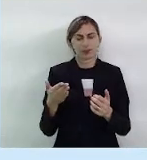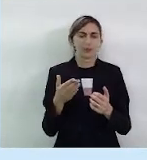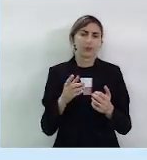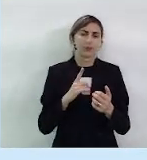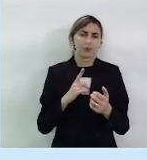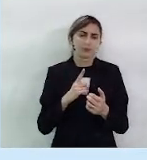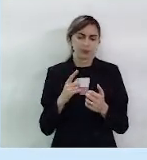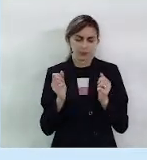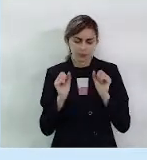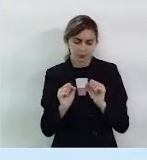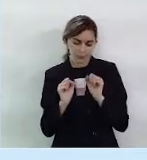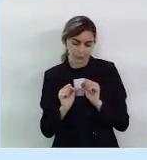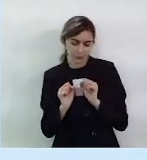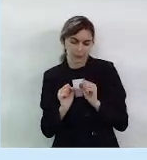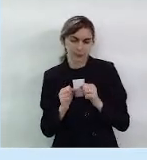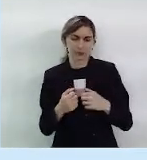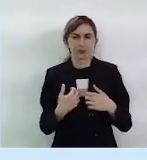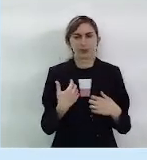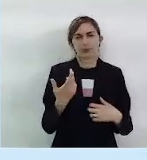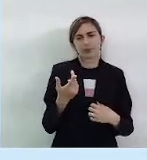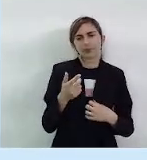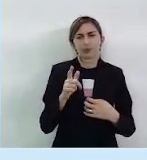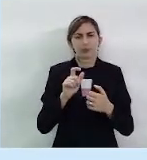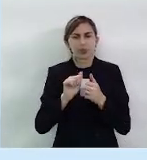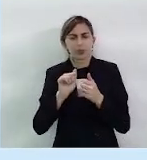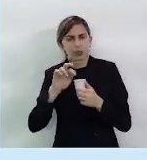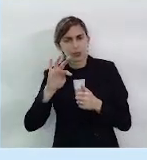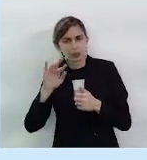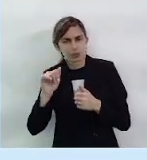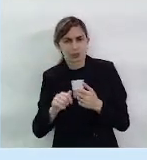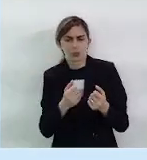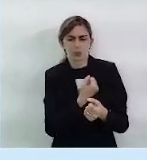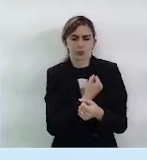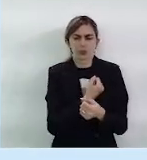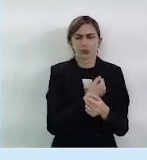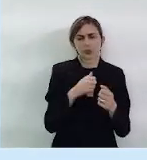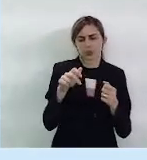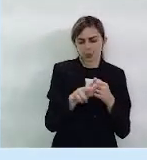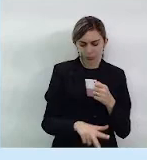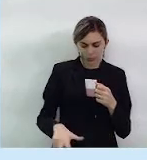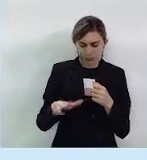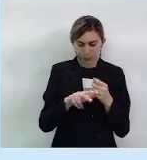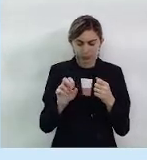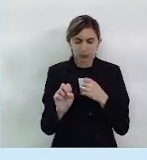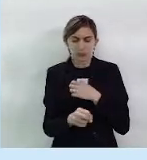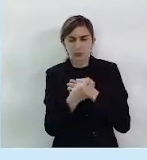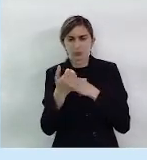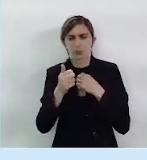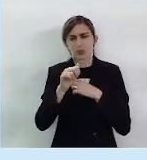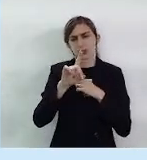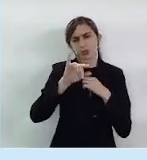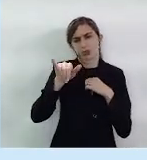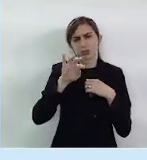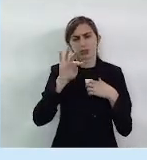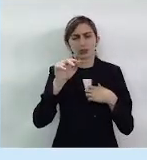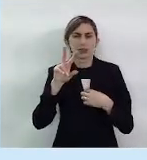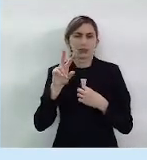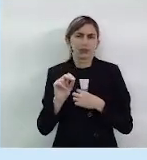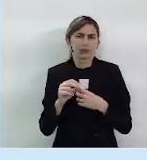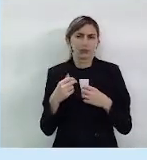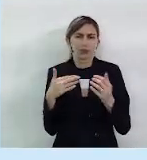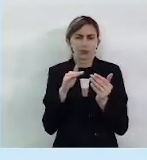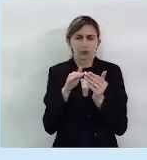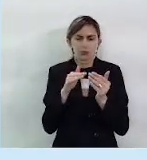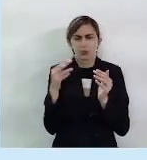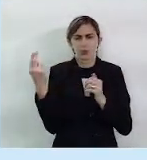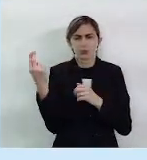determinantes, que podem ser o artigo, o numeral, o pronome ou o adjetivo. E a concordância nominal